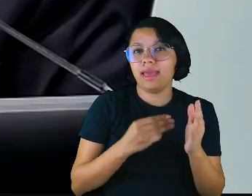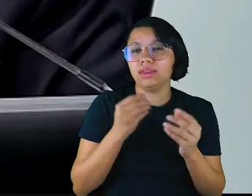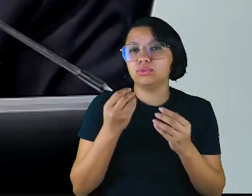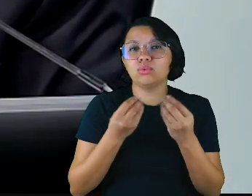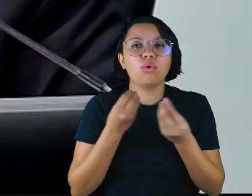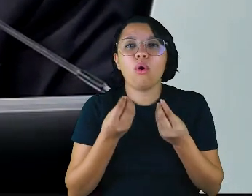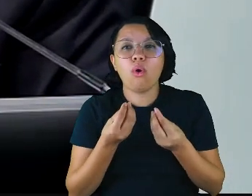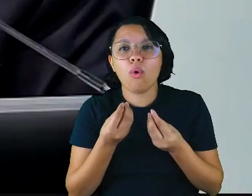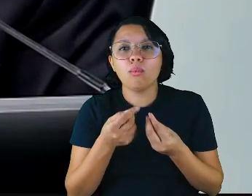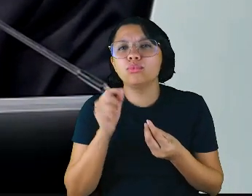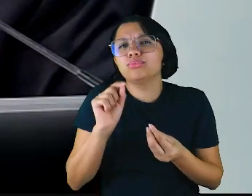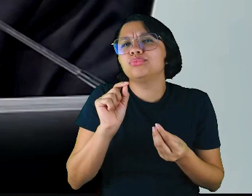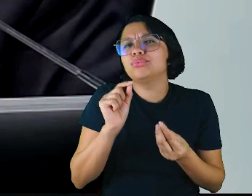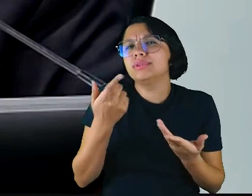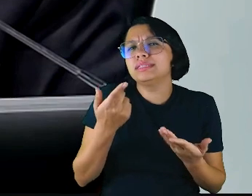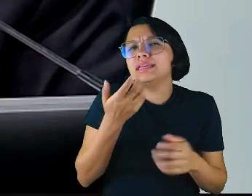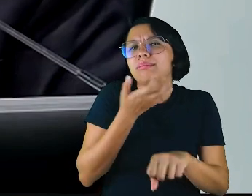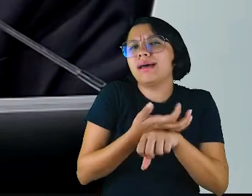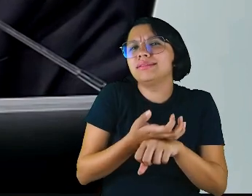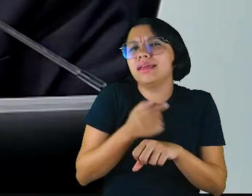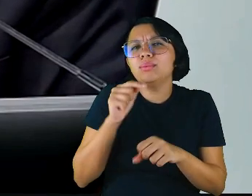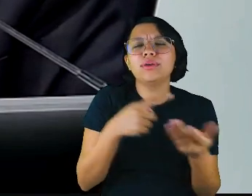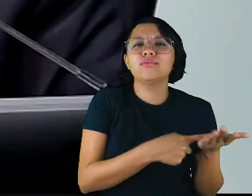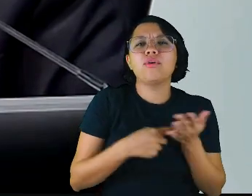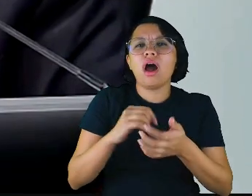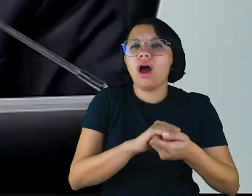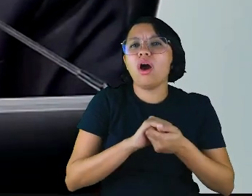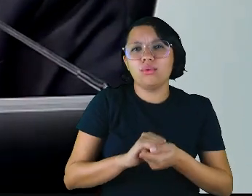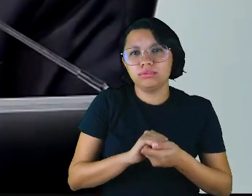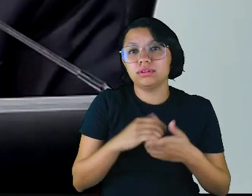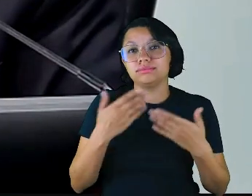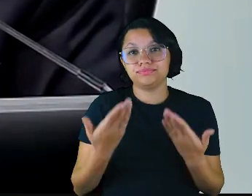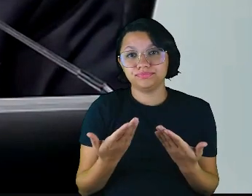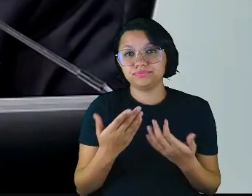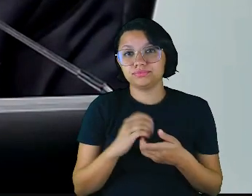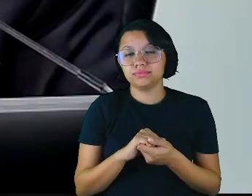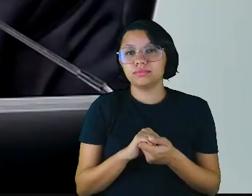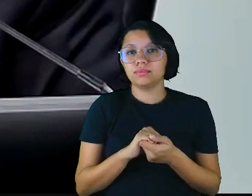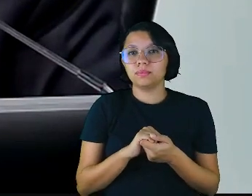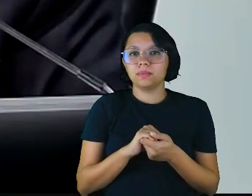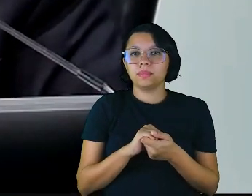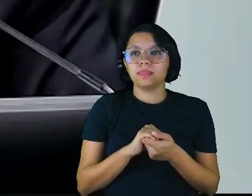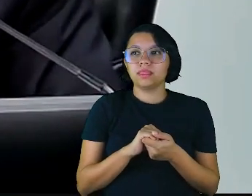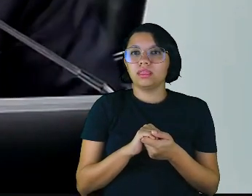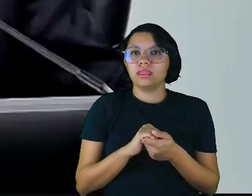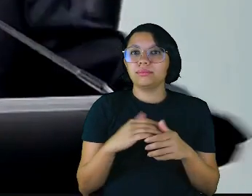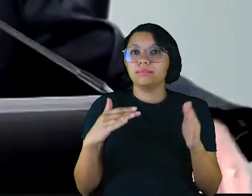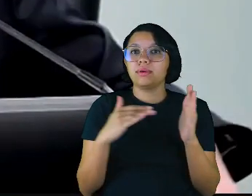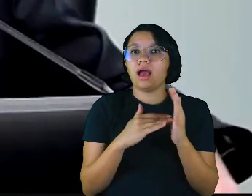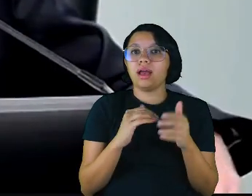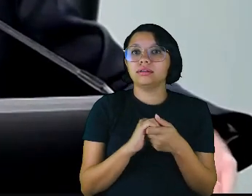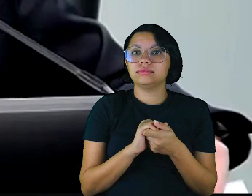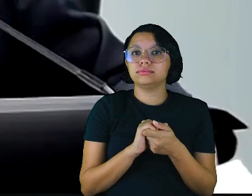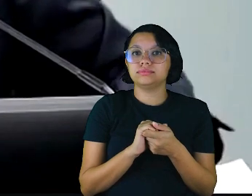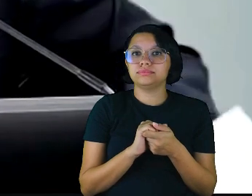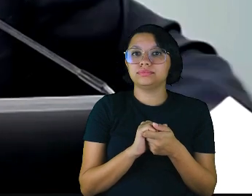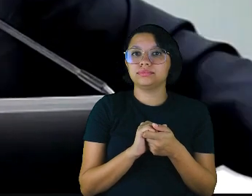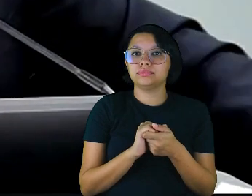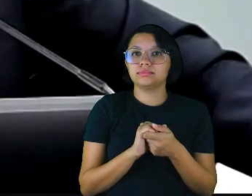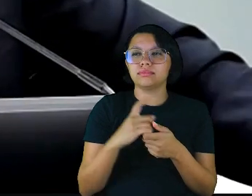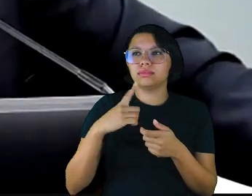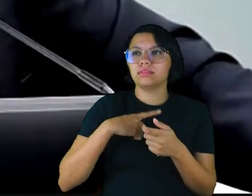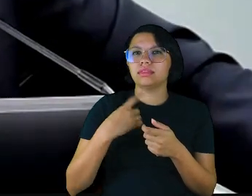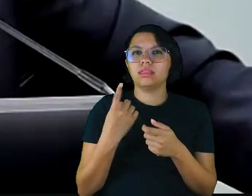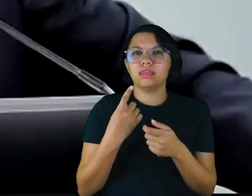julgado o mérito, do que foi julgado, né, do que foi acordado, então, na homologação de acordo também. Até